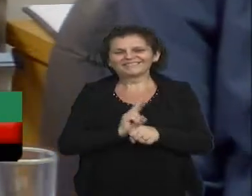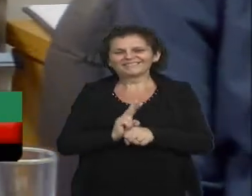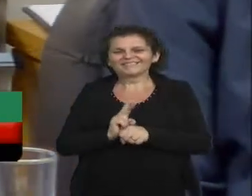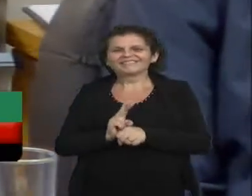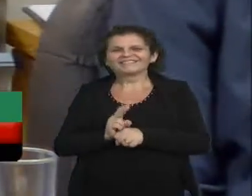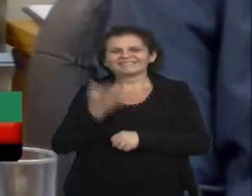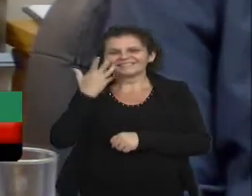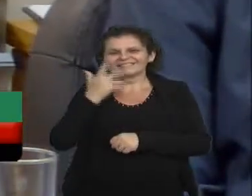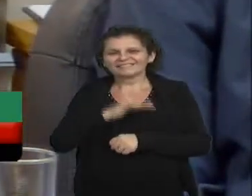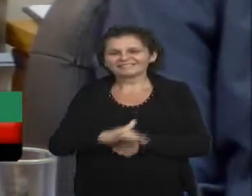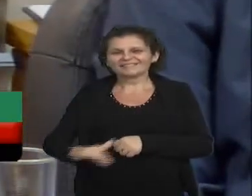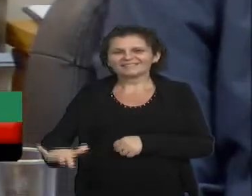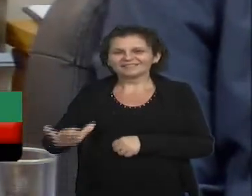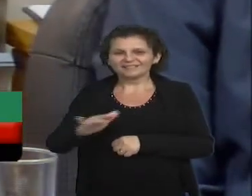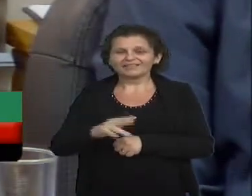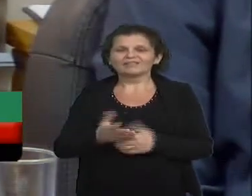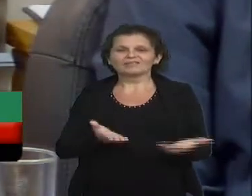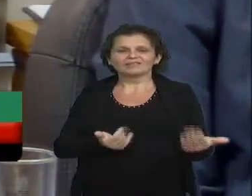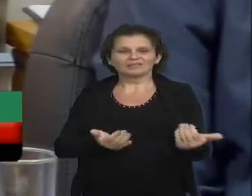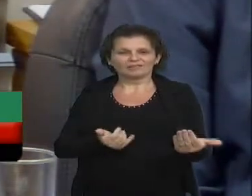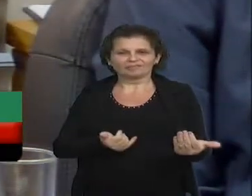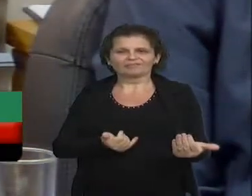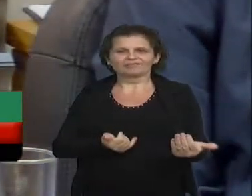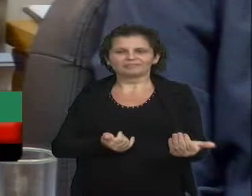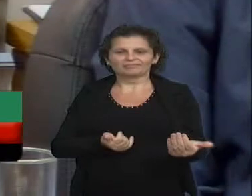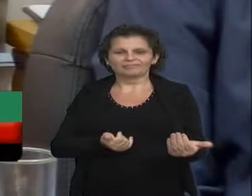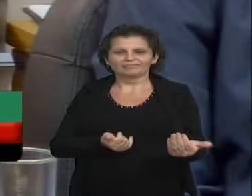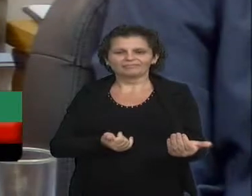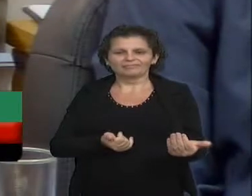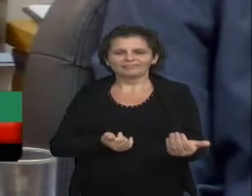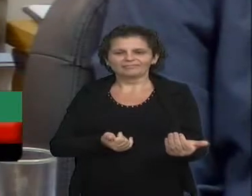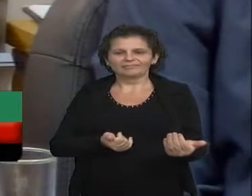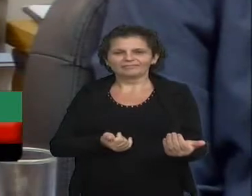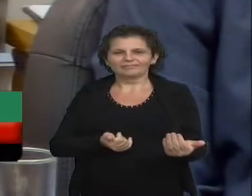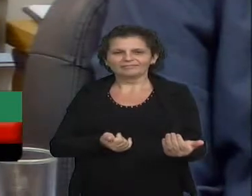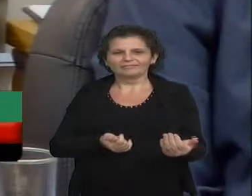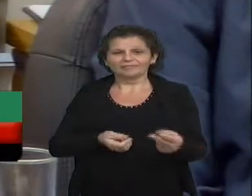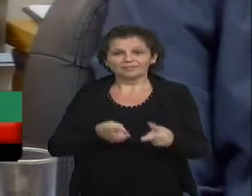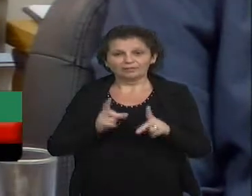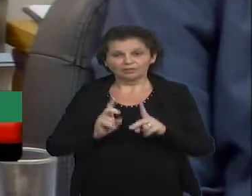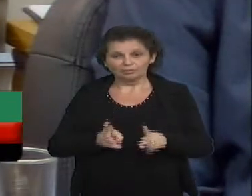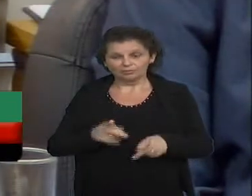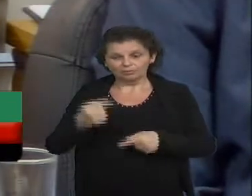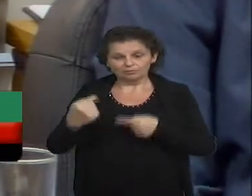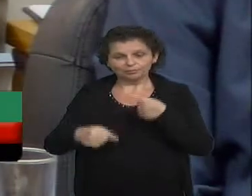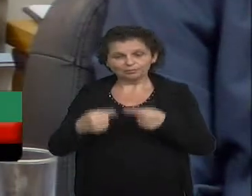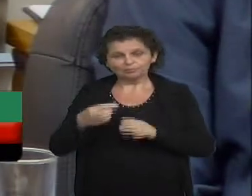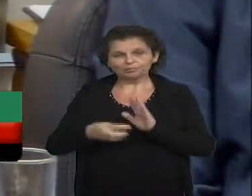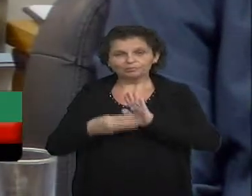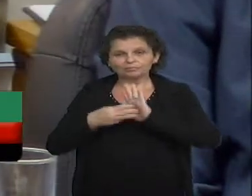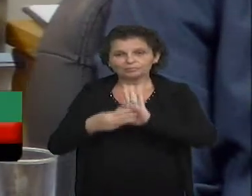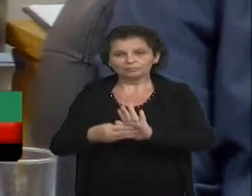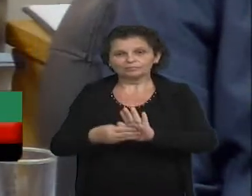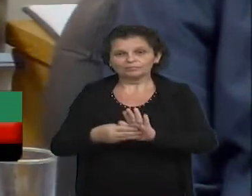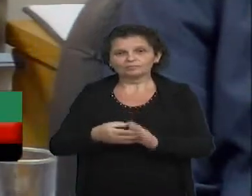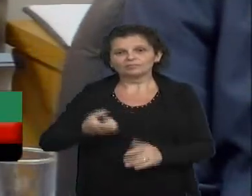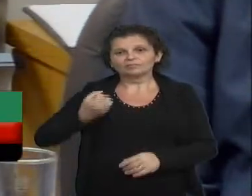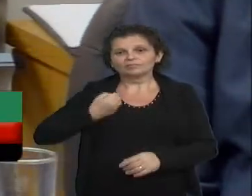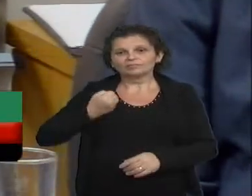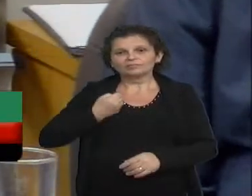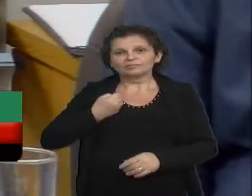as crianças e os jovens da nossa idade. Continua em discussão a moção de